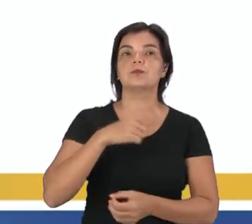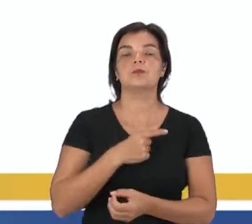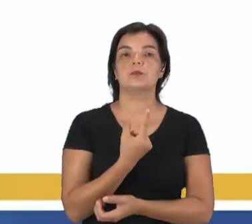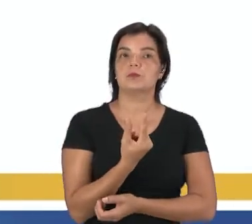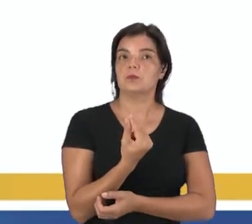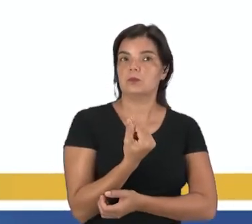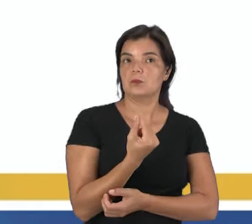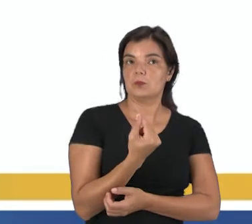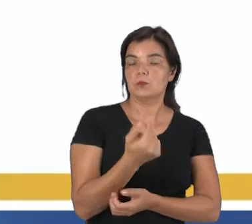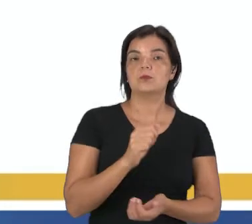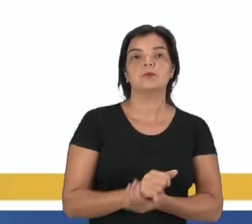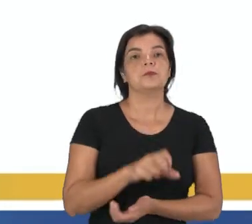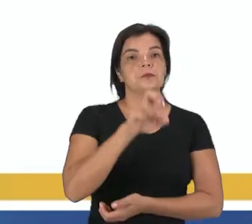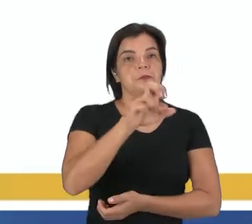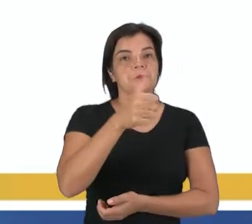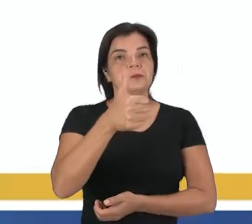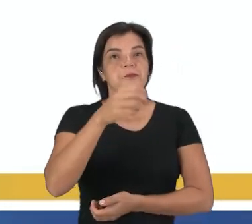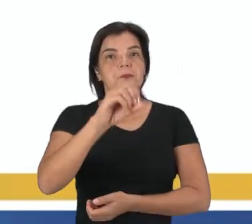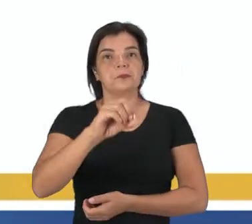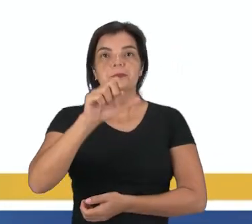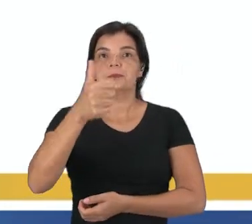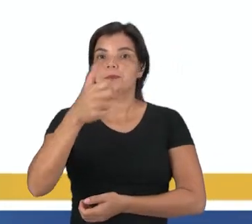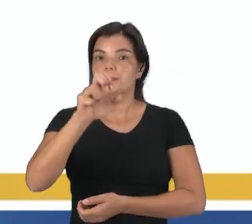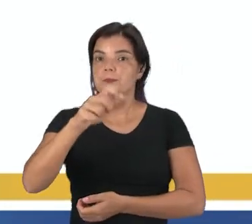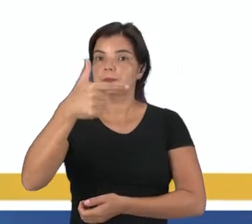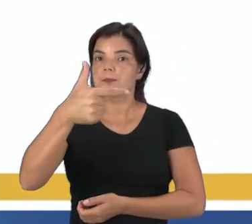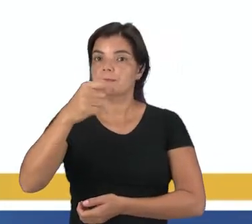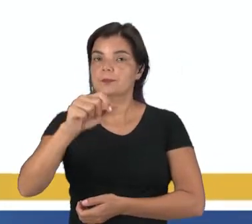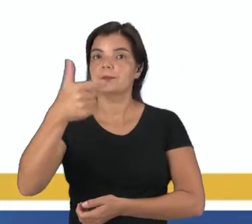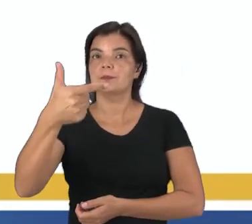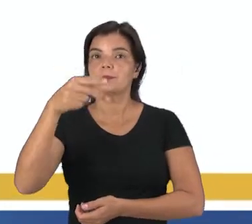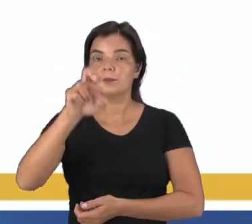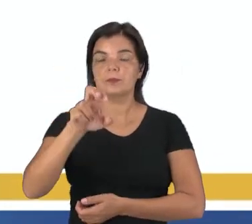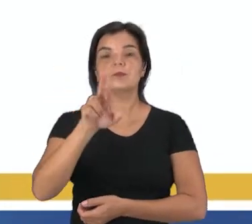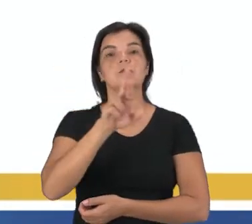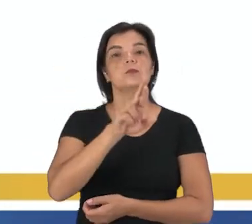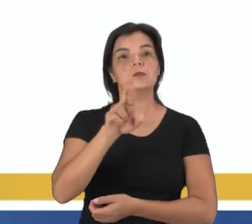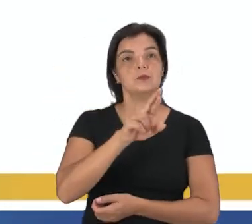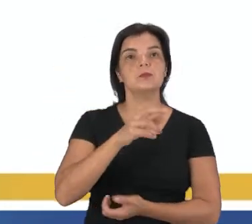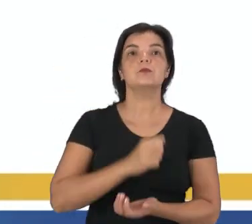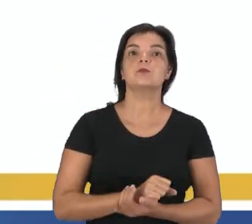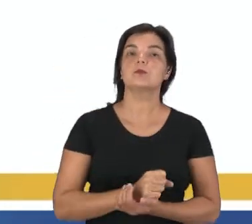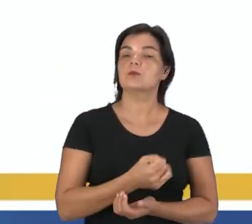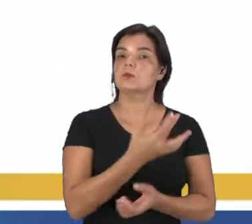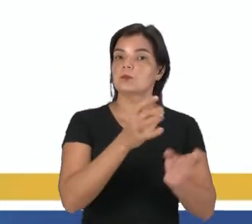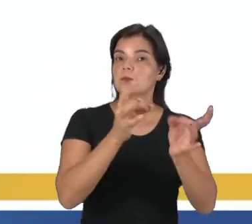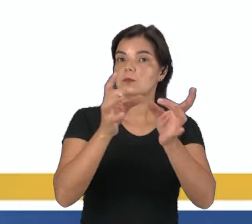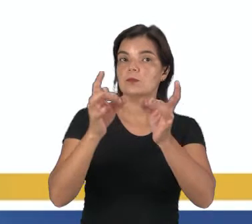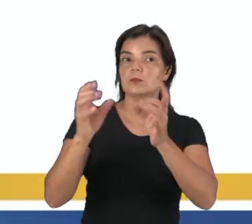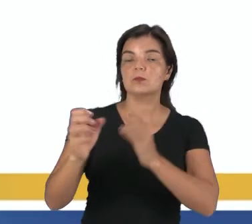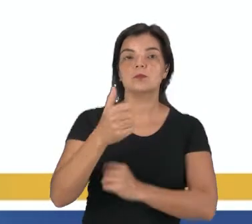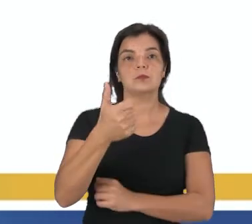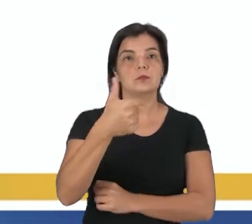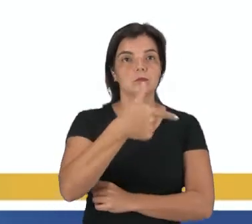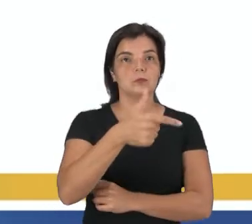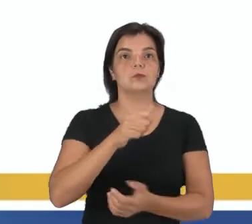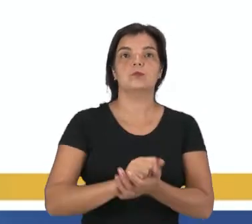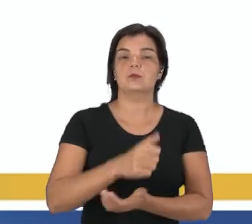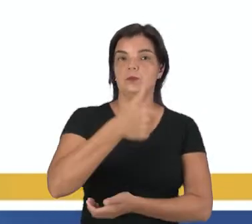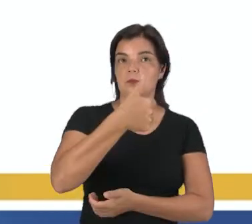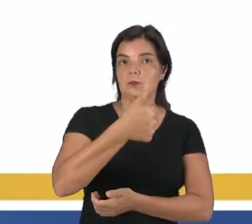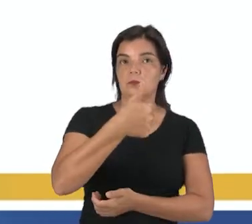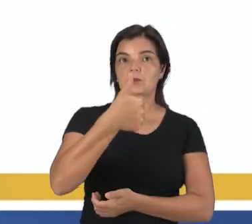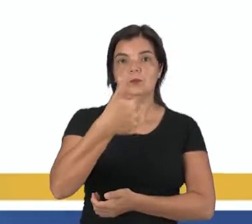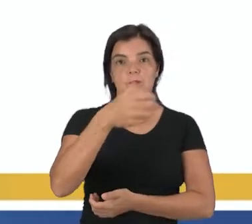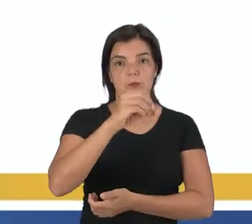preço cobrado, 5, 10, 15, 20, 25 reais. E tem o número de dúzias de ovos vendidos, né? R$ 5,00, uma dúzia.